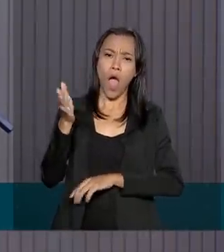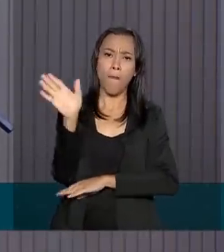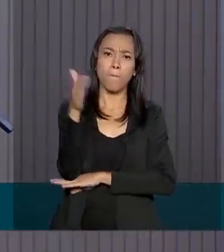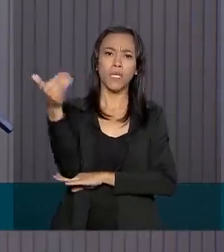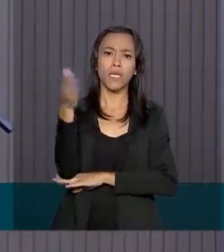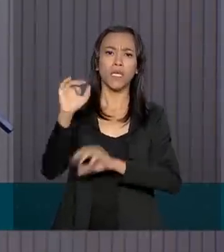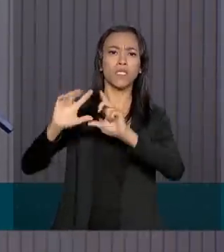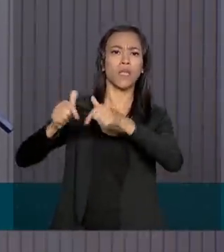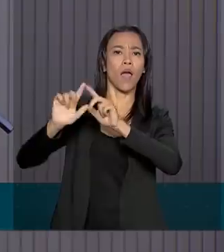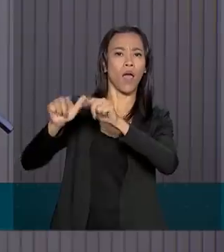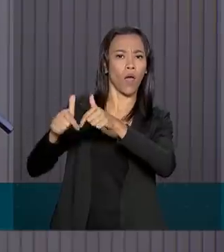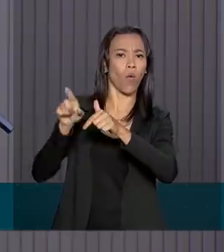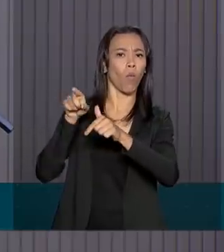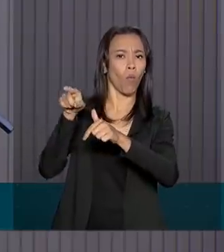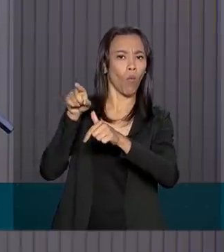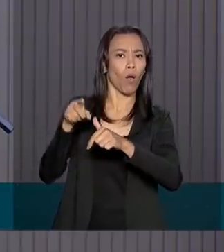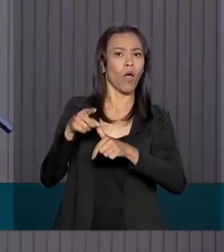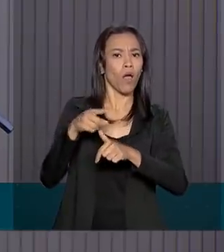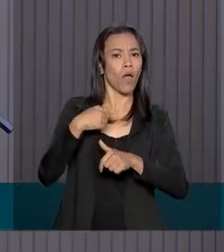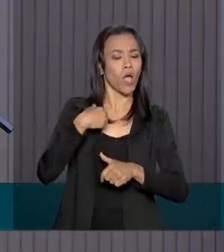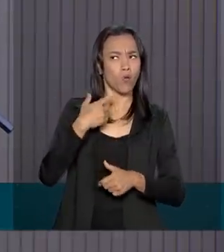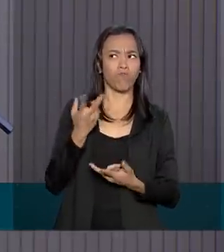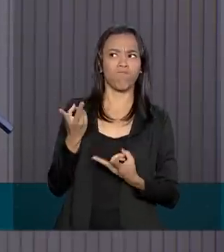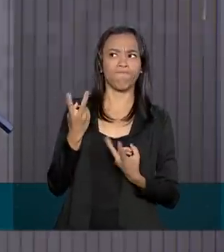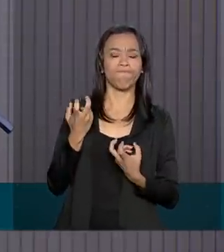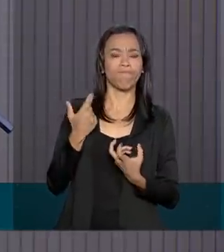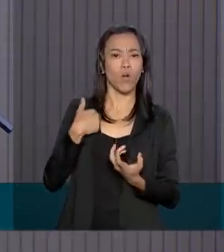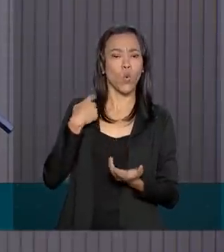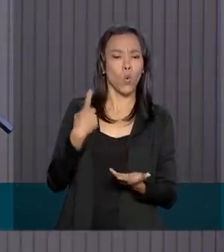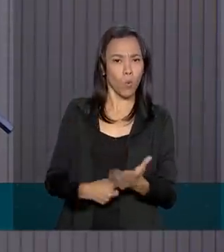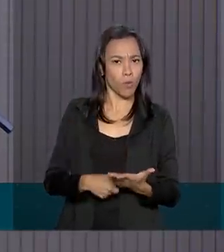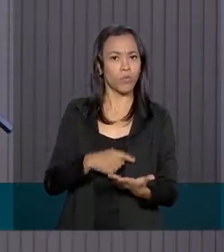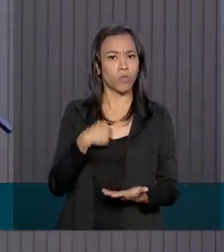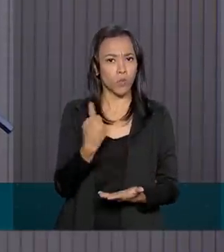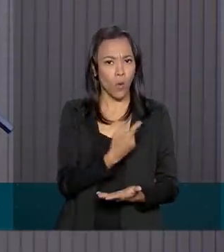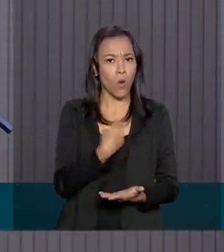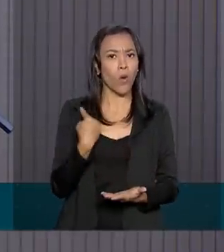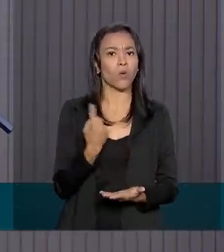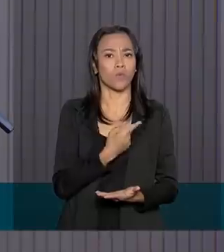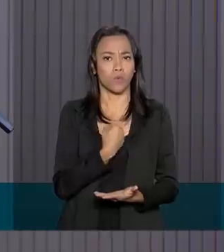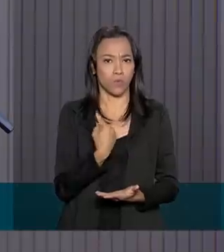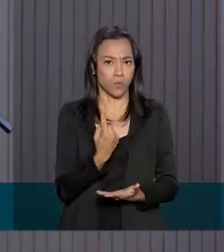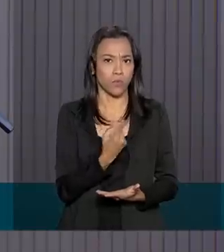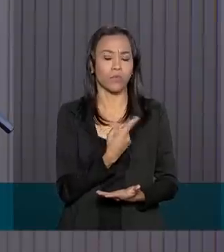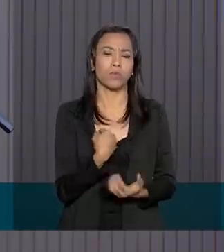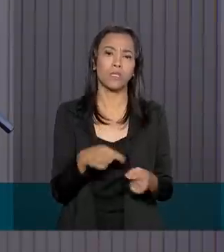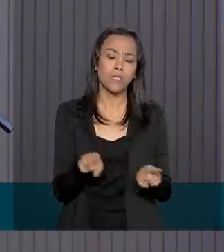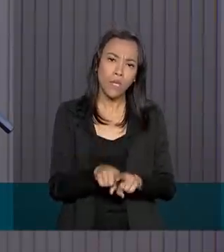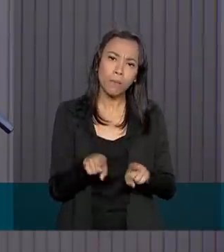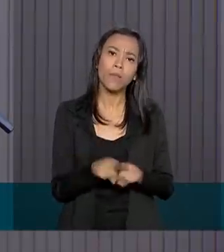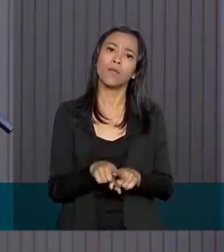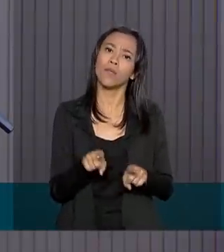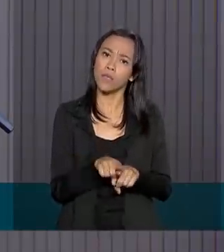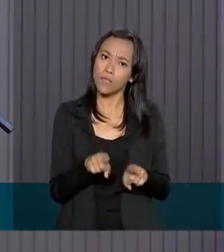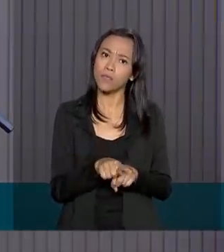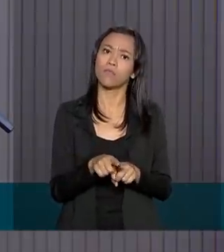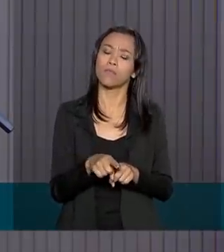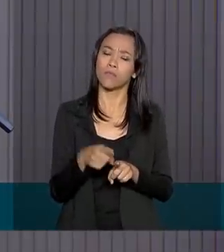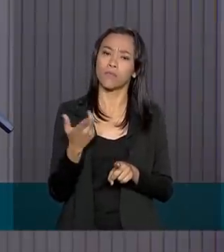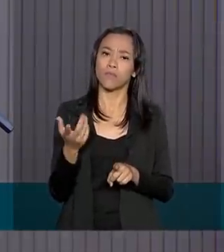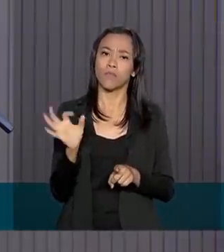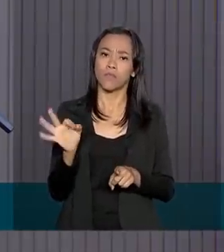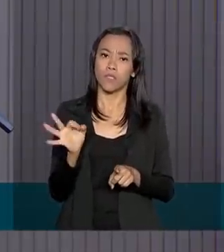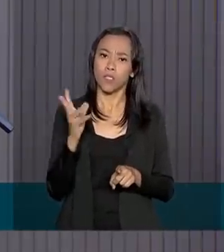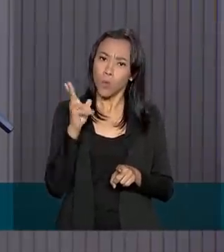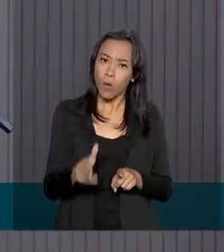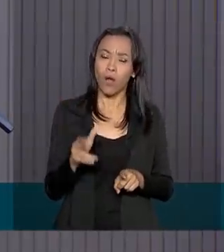aquilo passaria a ser um compromisso nosso. Buscar uma maneira de efetivamente também reconhecer. E como disse o senhor